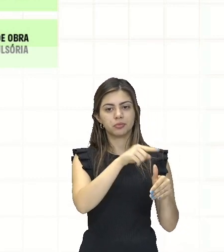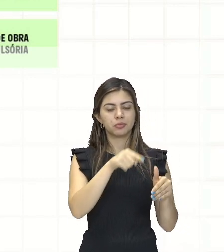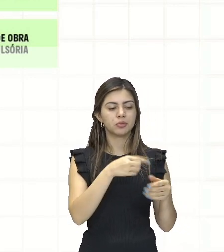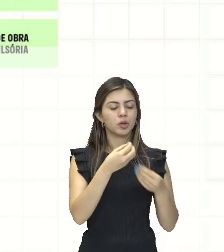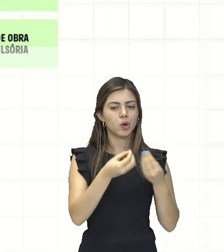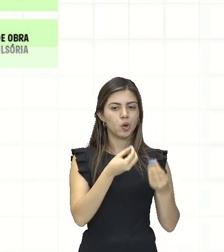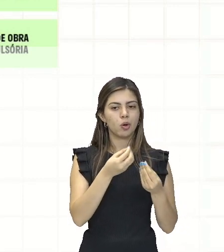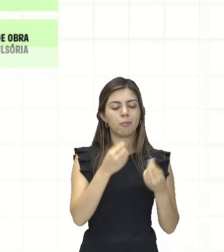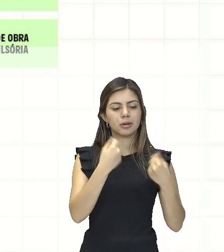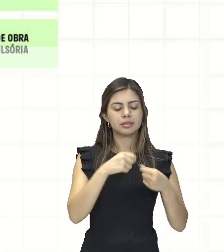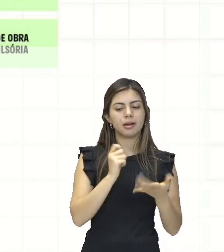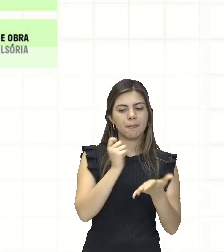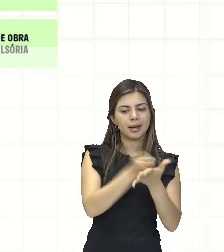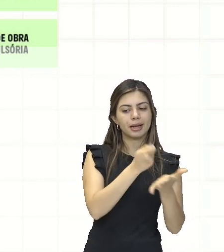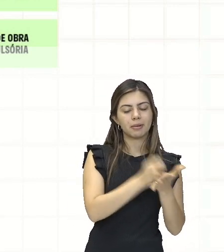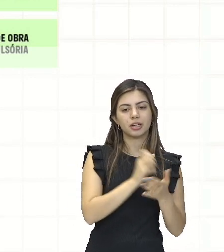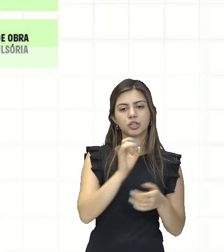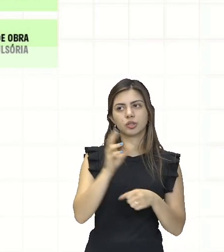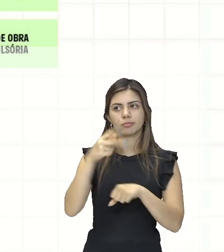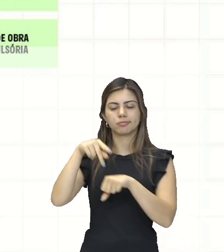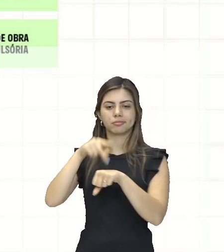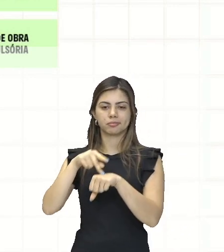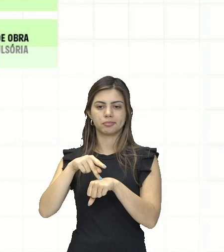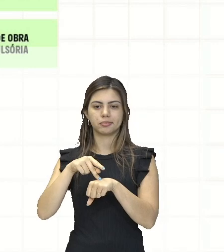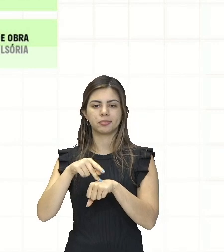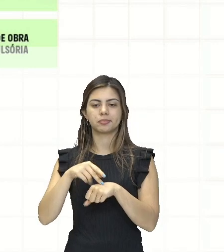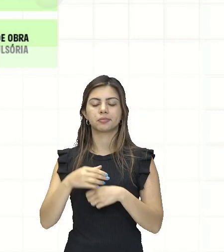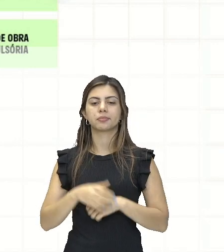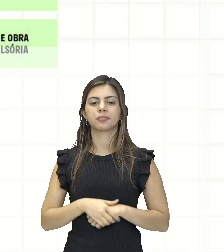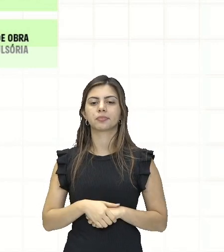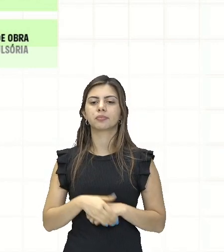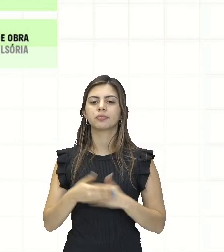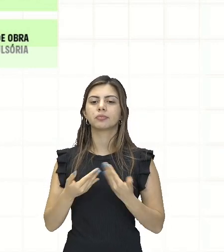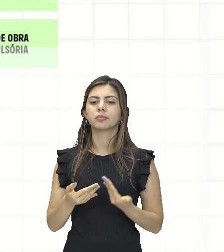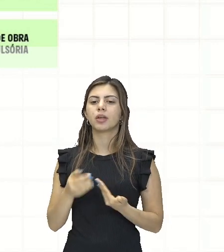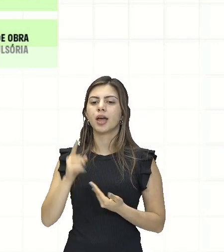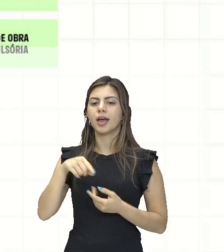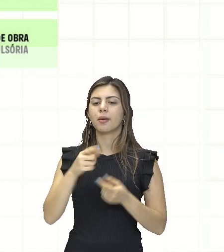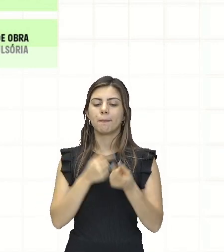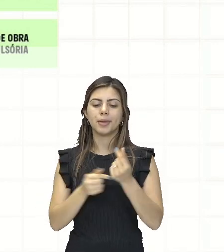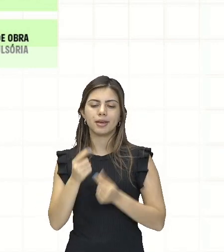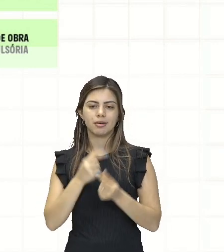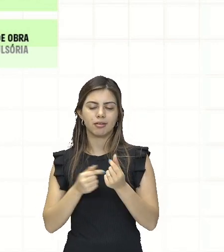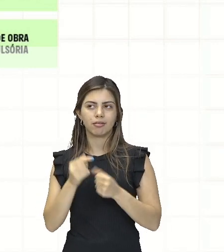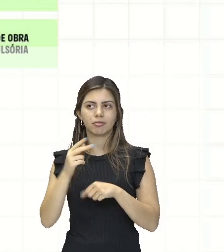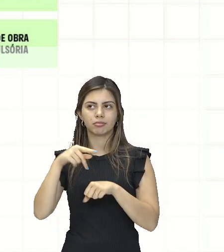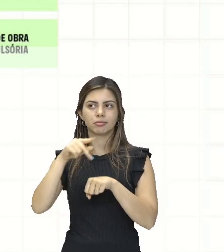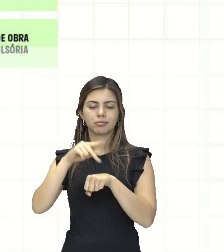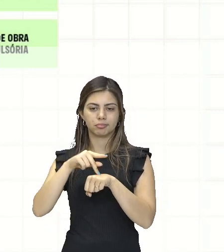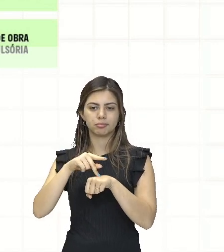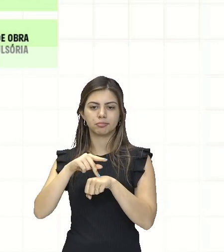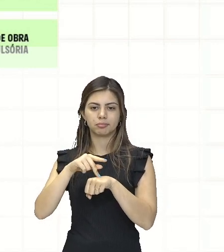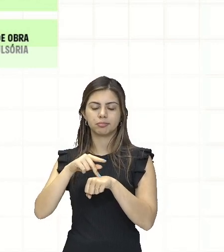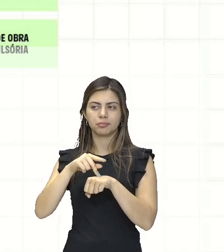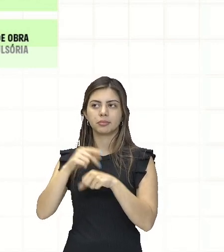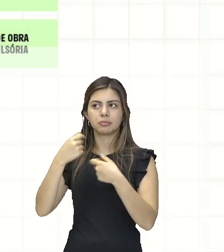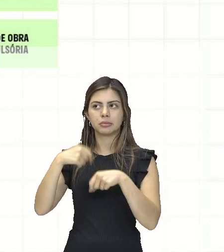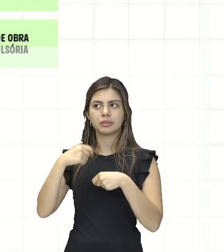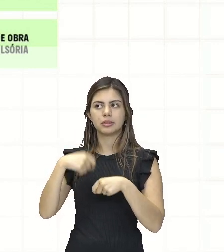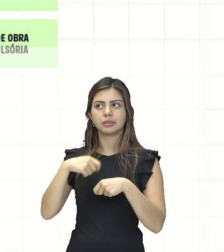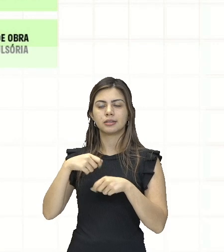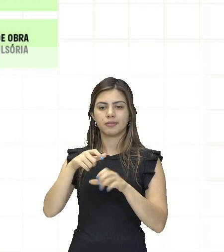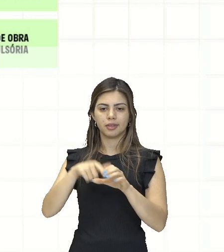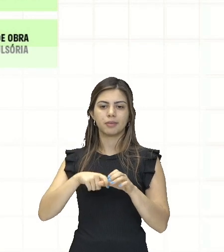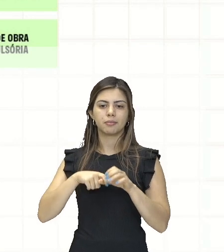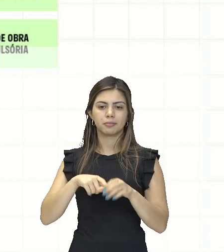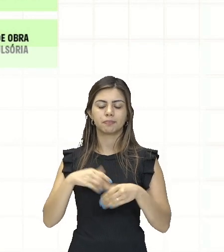interno, dependente do mercado externo. O que seria esse mercado externo? Seria justamente a metrópole. A metrópole